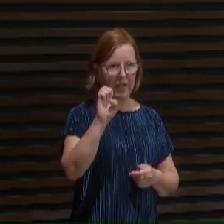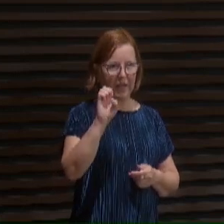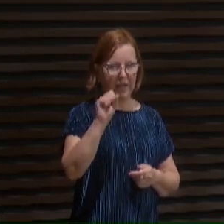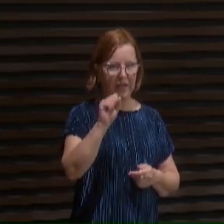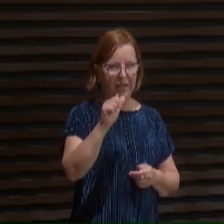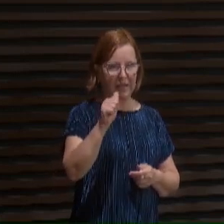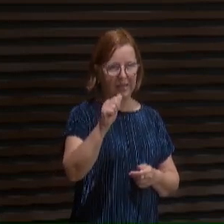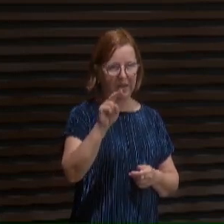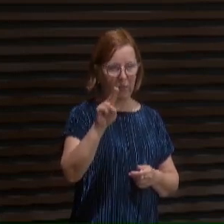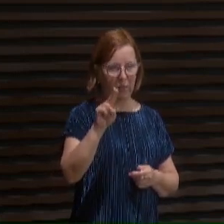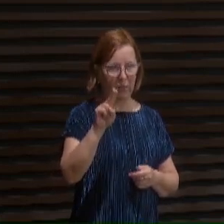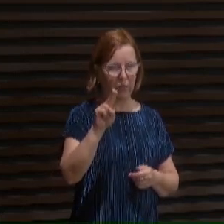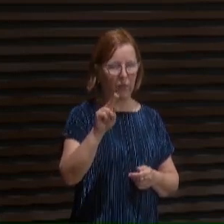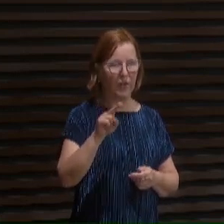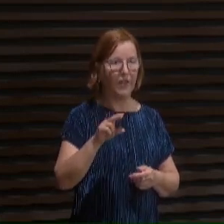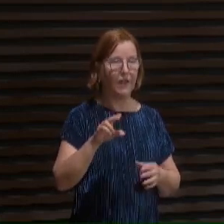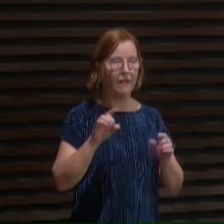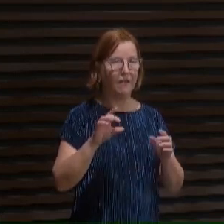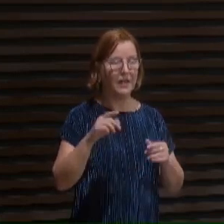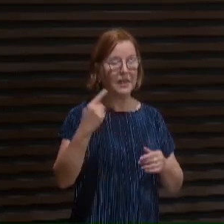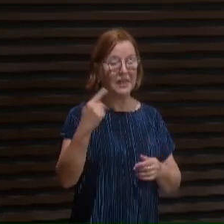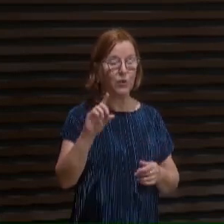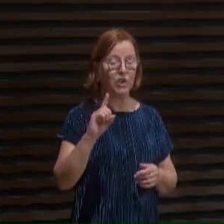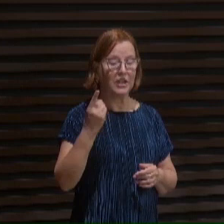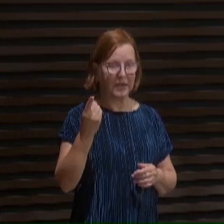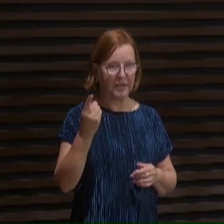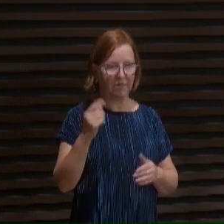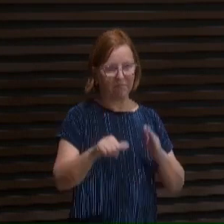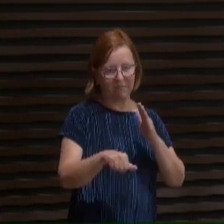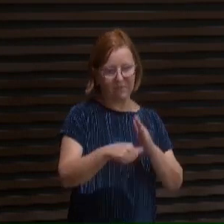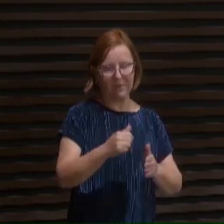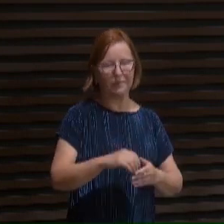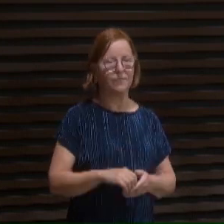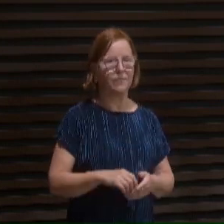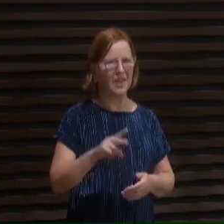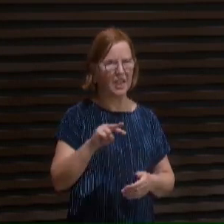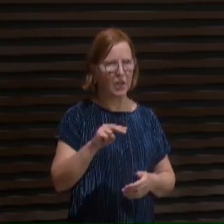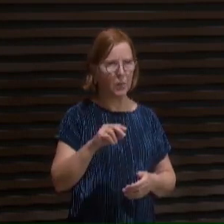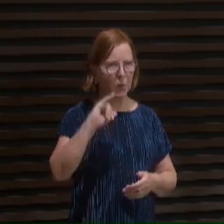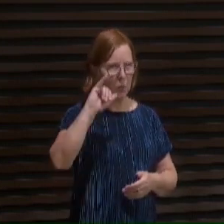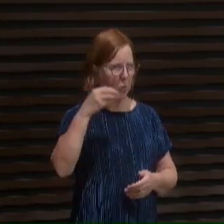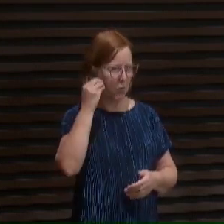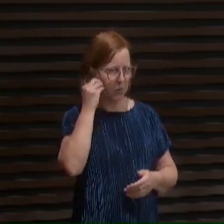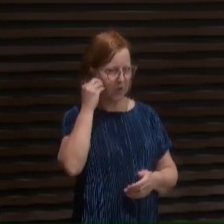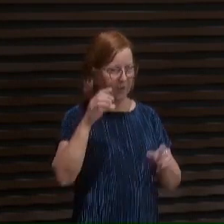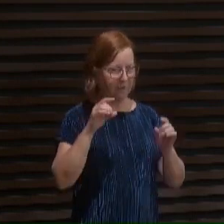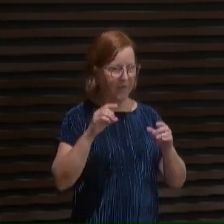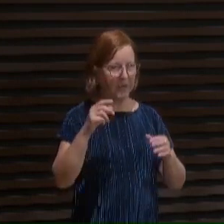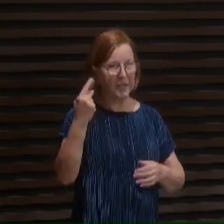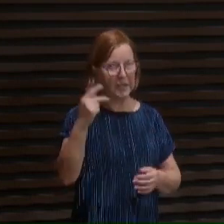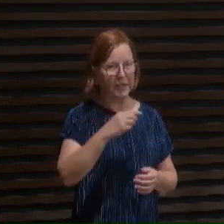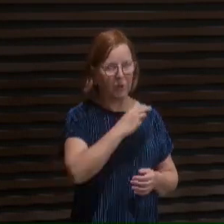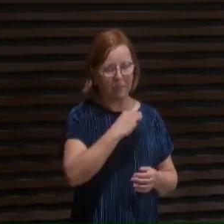de primogenitura, como aqueles que, como Judas, vendem o seu mestre,